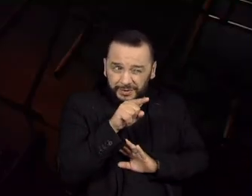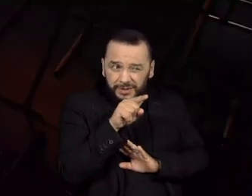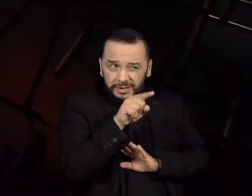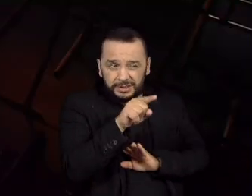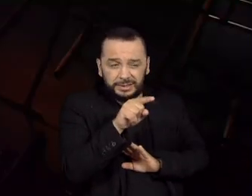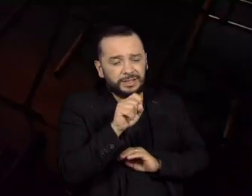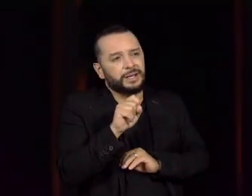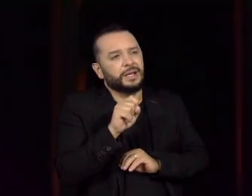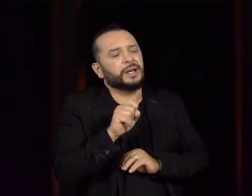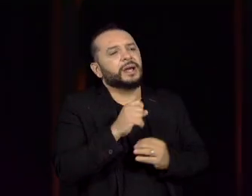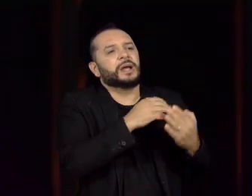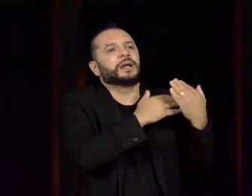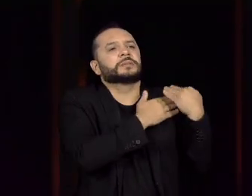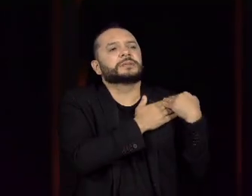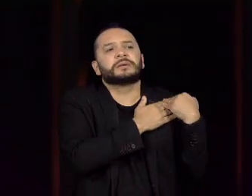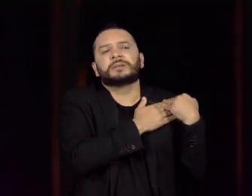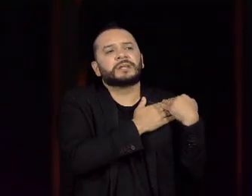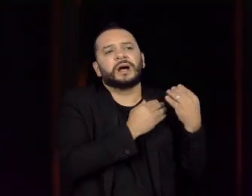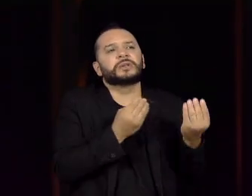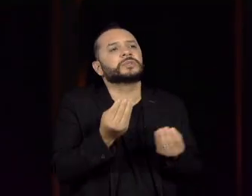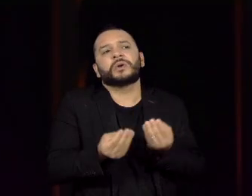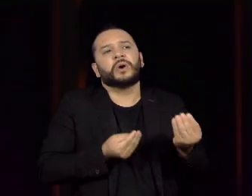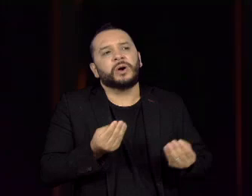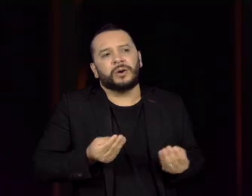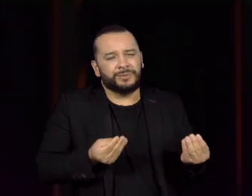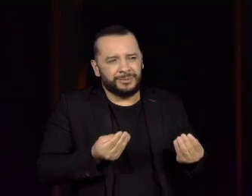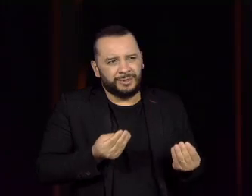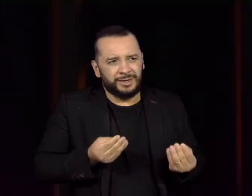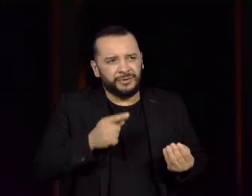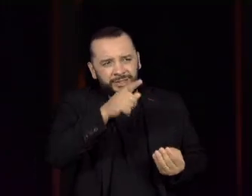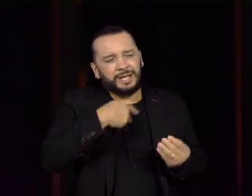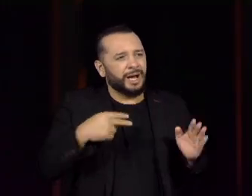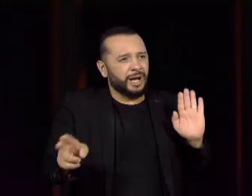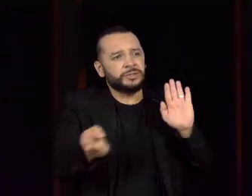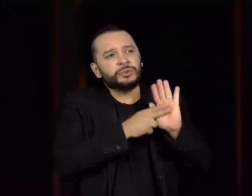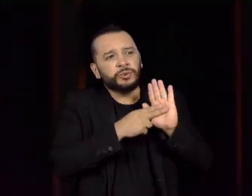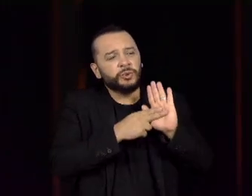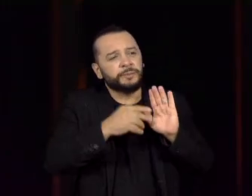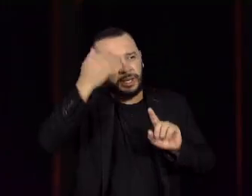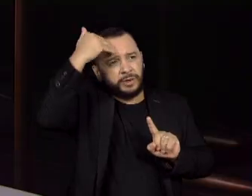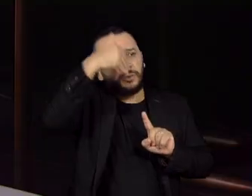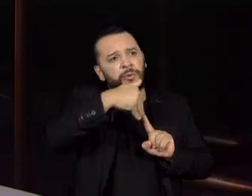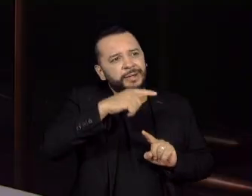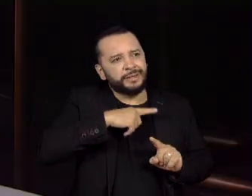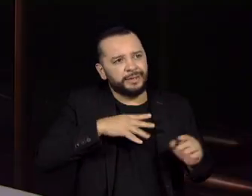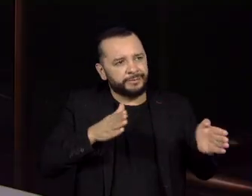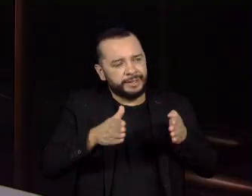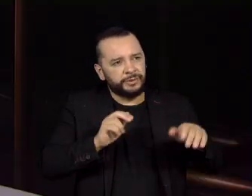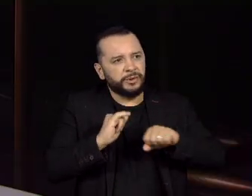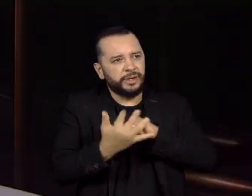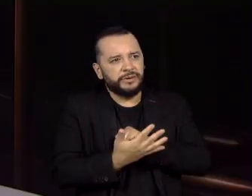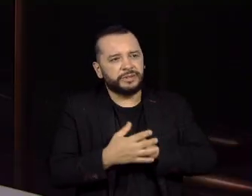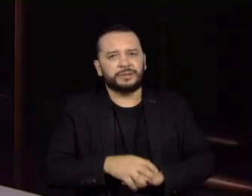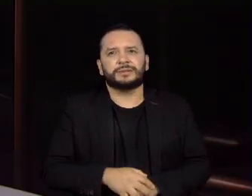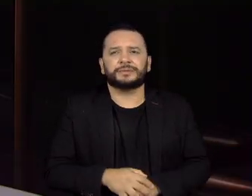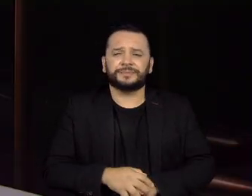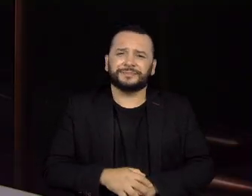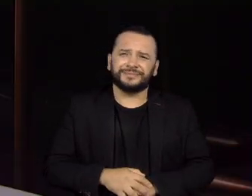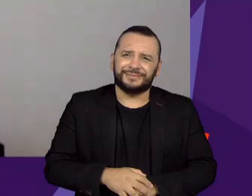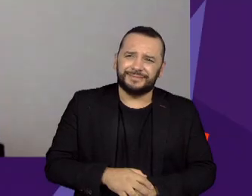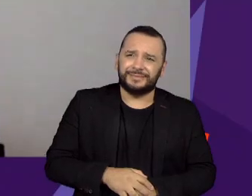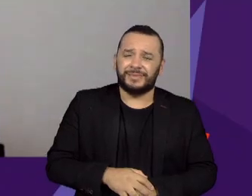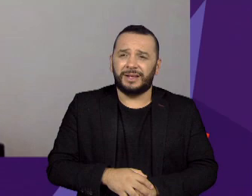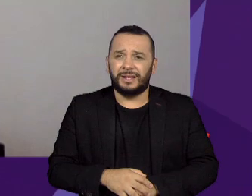é a sua responsabilidade? Qual é a responsabilidade que você assume nessa crise? Olha, Marcelo, eu acho